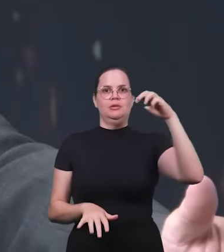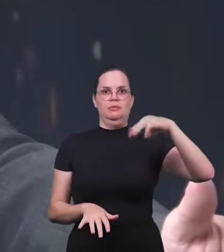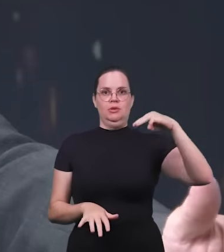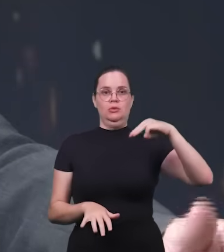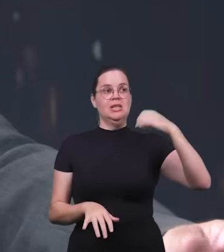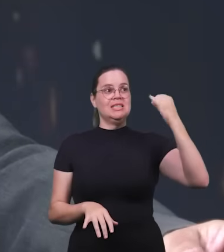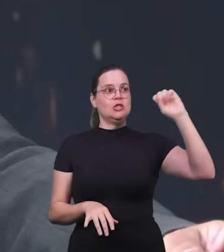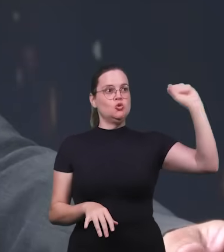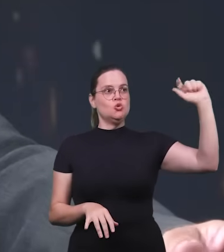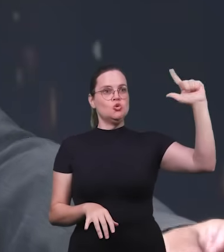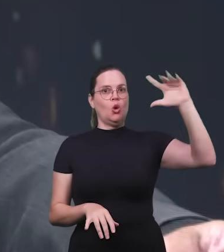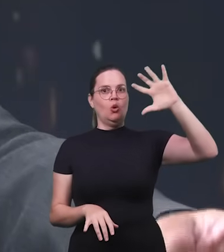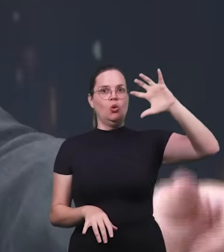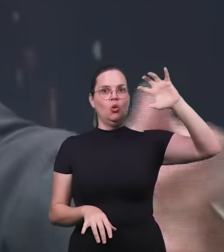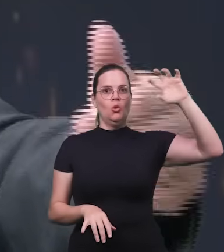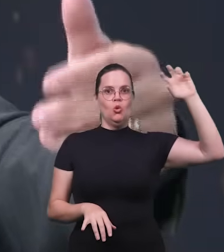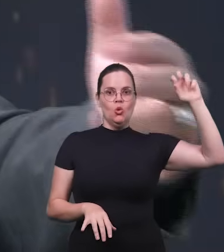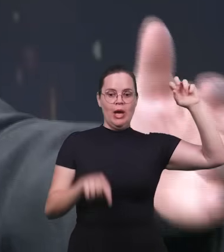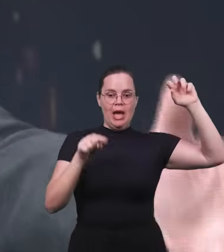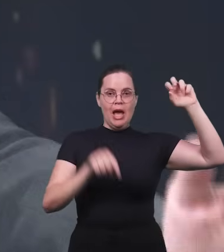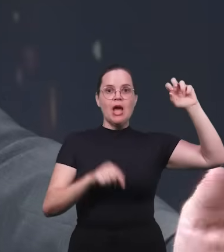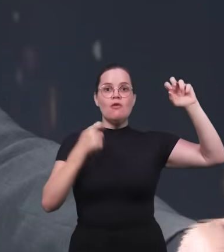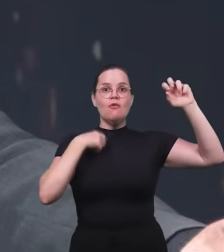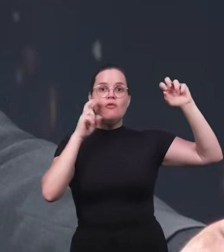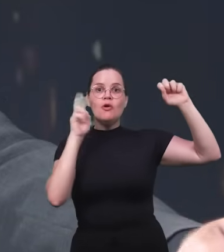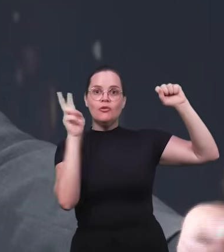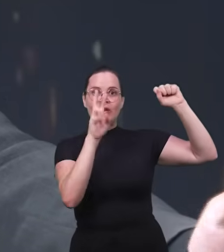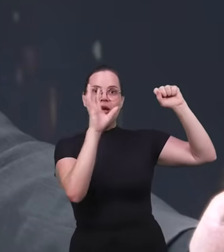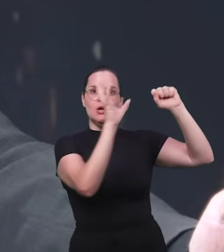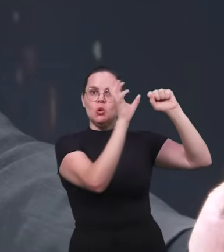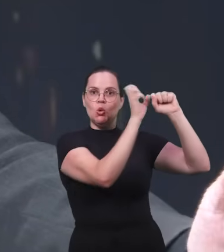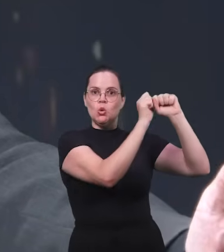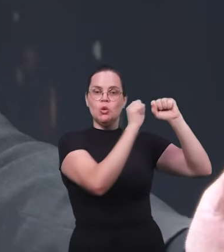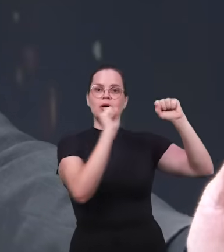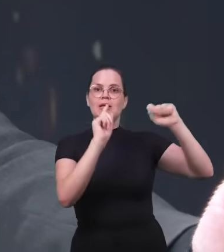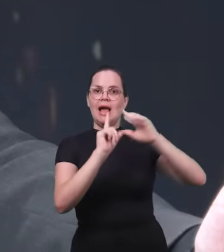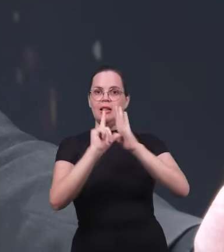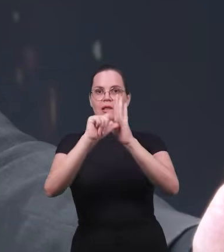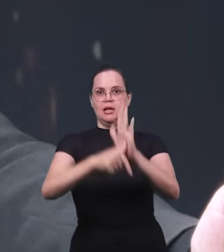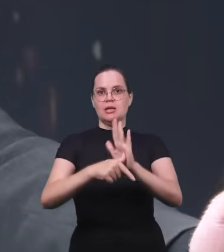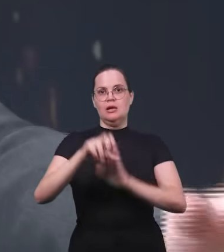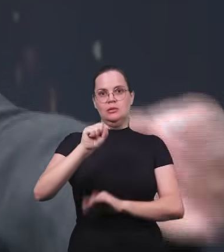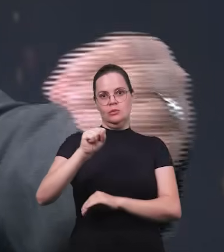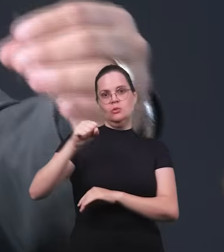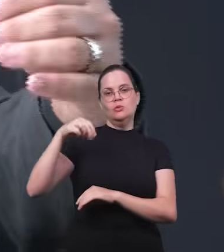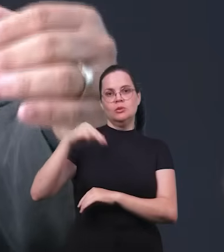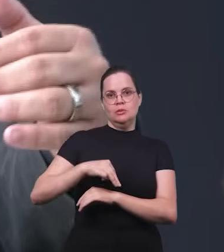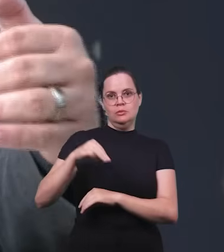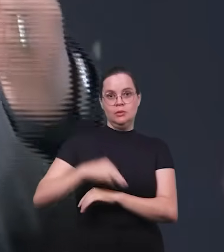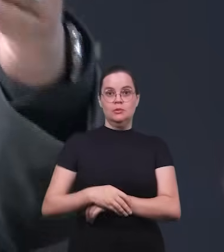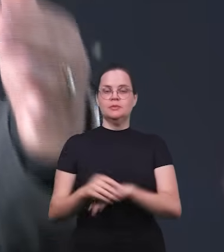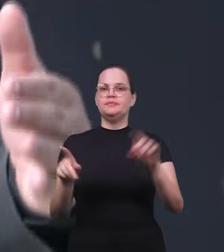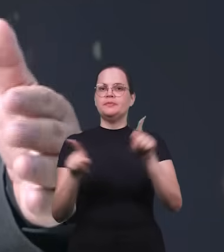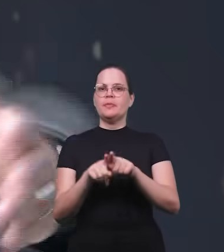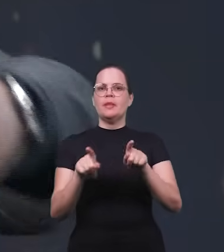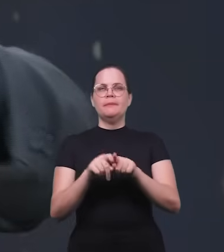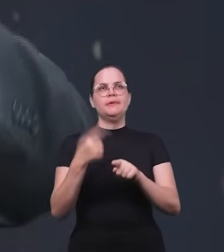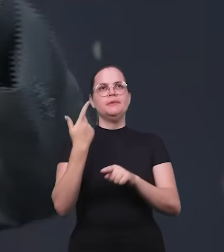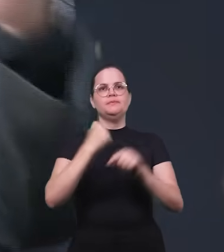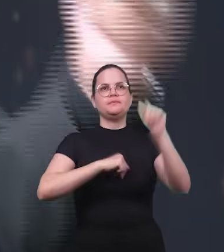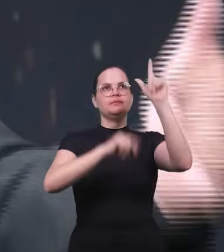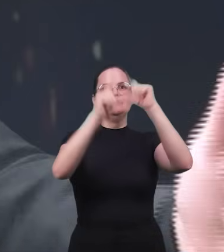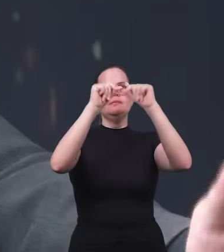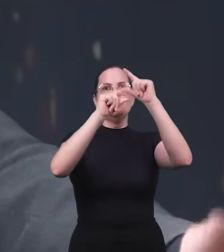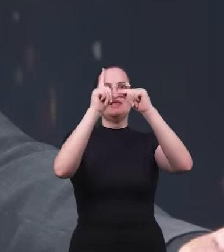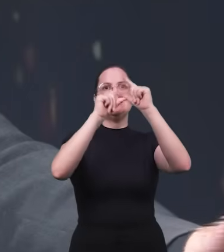8 minutos. A mesma coisa, eu estou olhando para a estrela mais próxima de nós, além do sol, a Alfa Centauri. Então, eu estou olhando ela como ela era